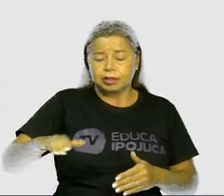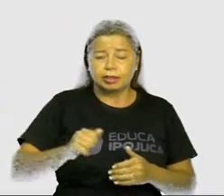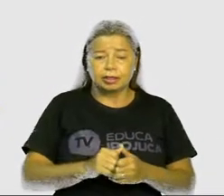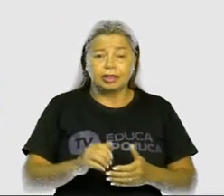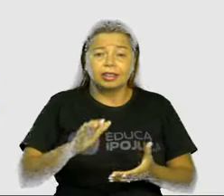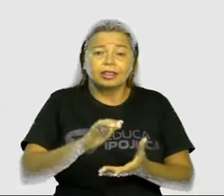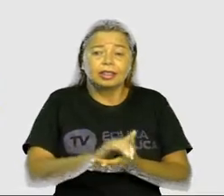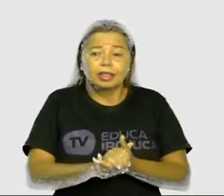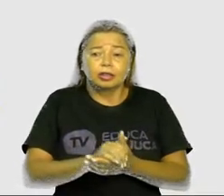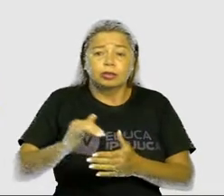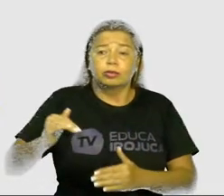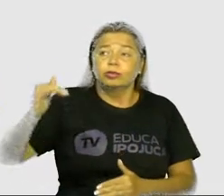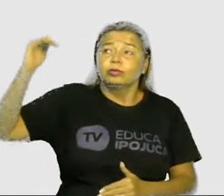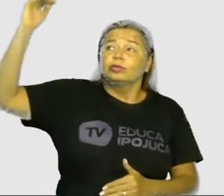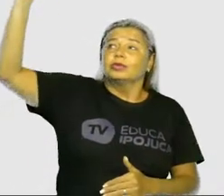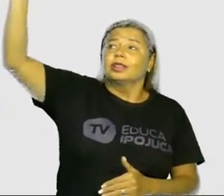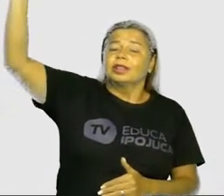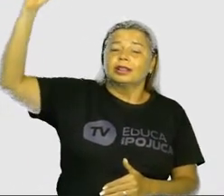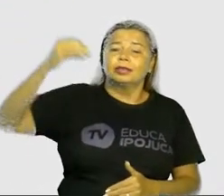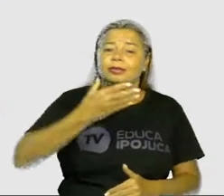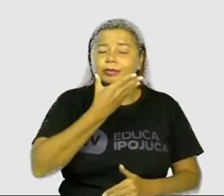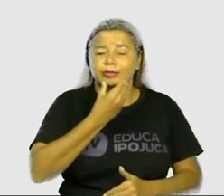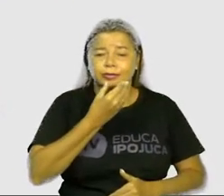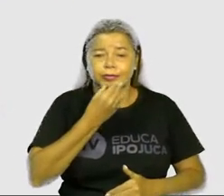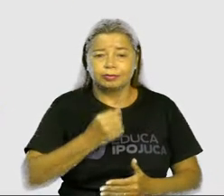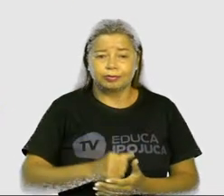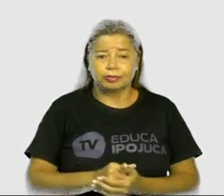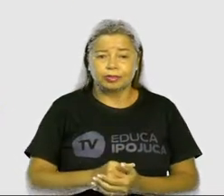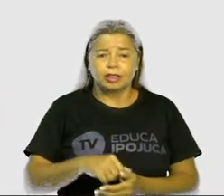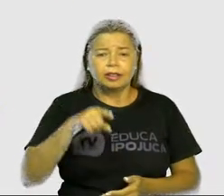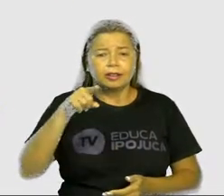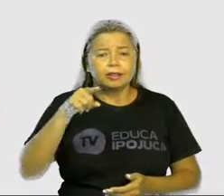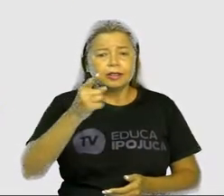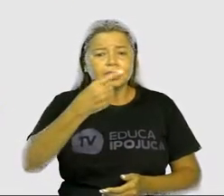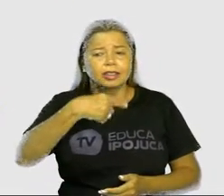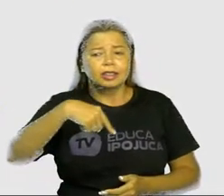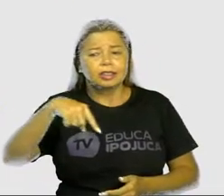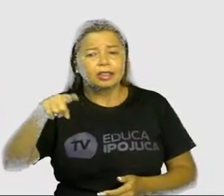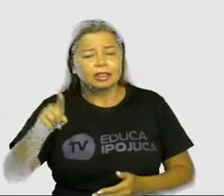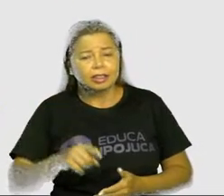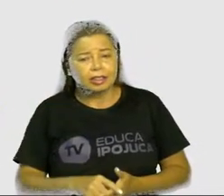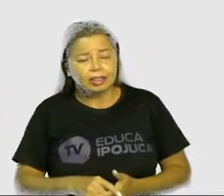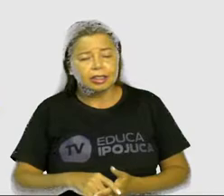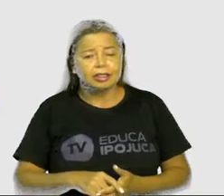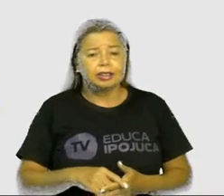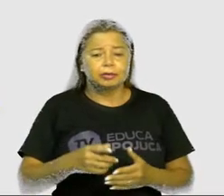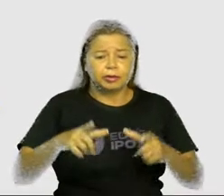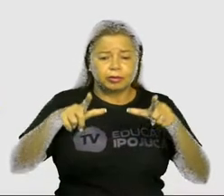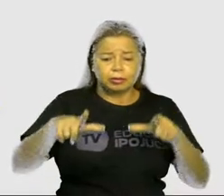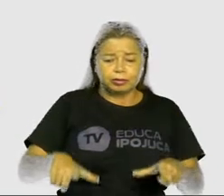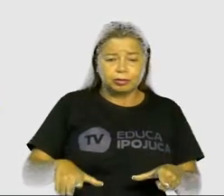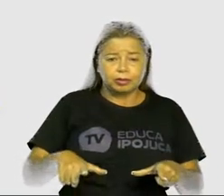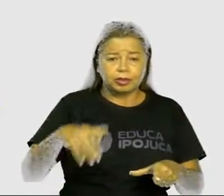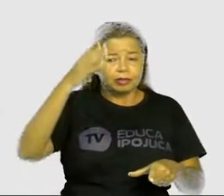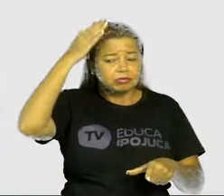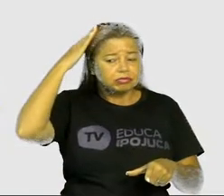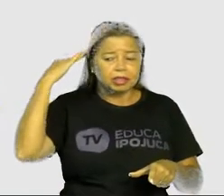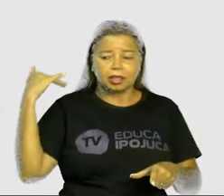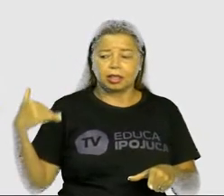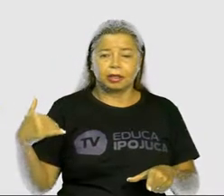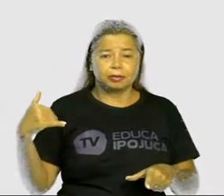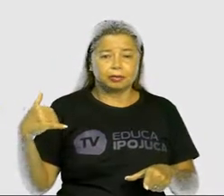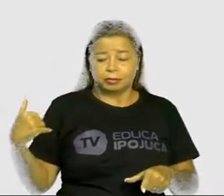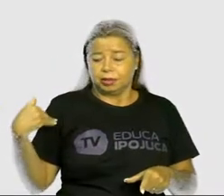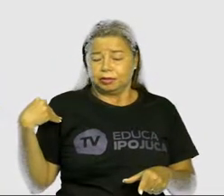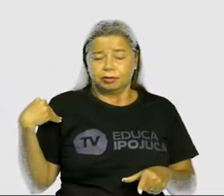um planeta onde o cabelo não cresça? Os homens têm olhos nos pés e